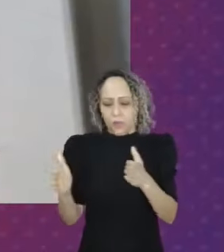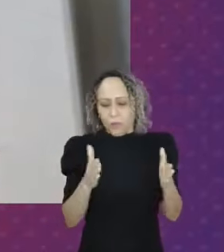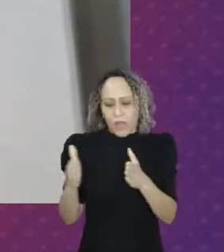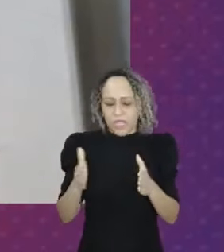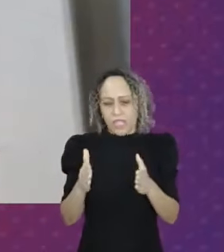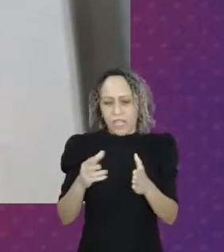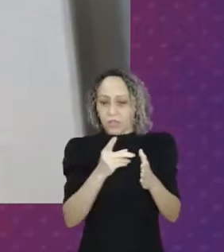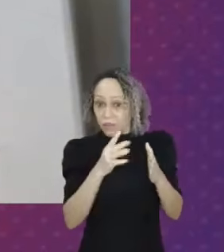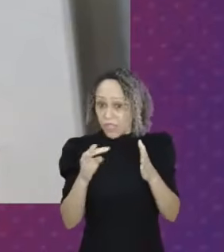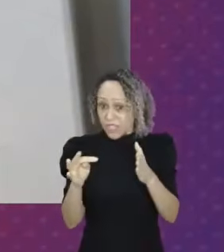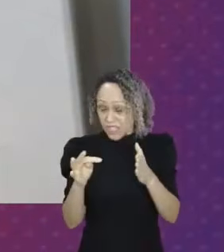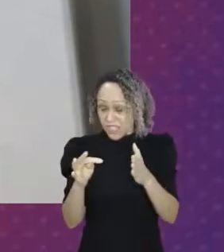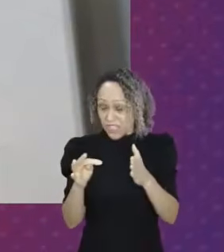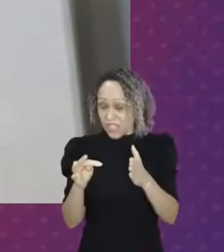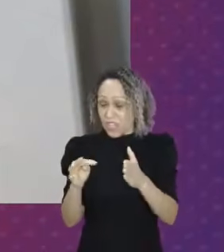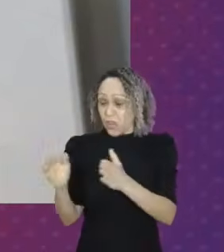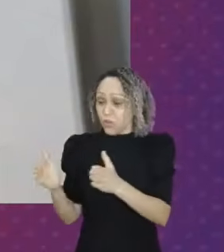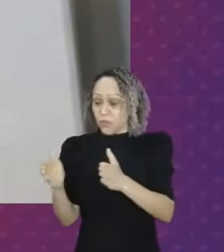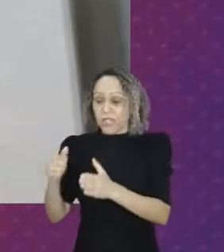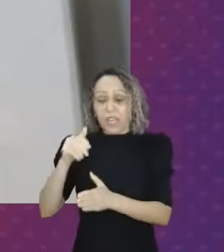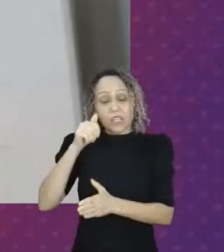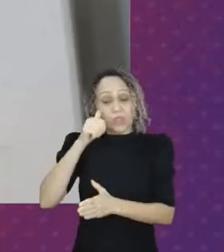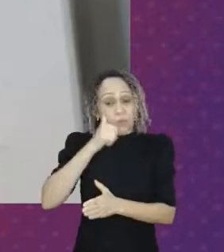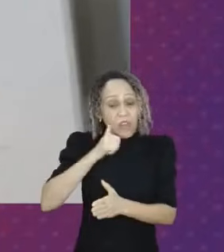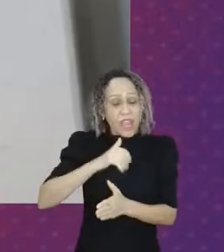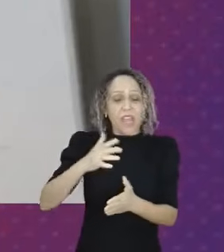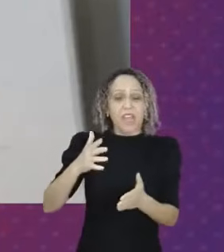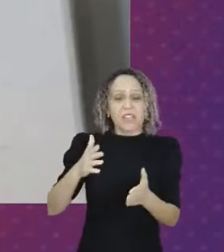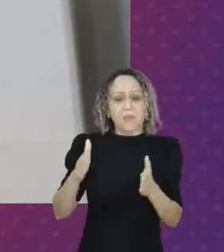de mulheres negras, de mulheres,